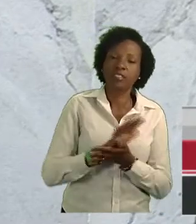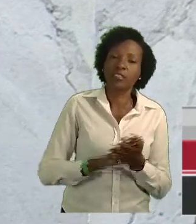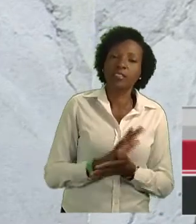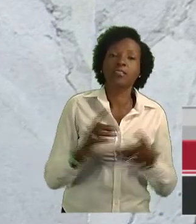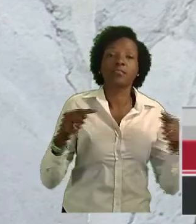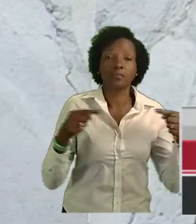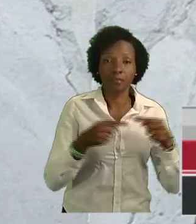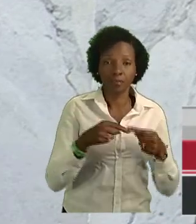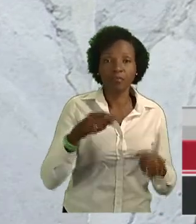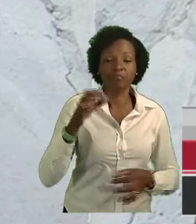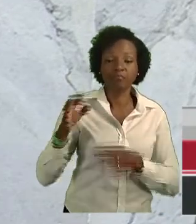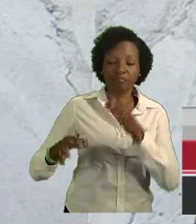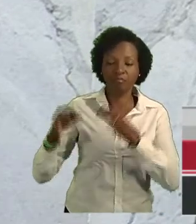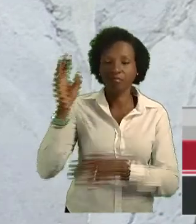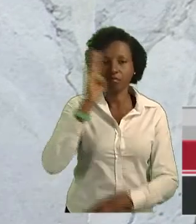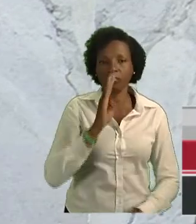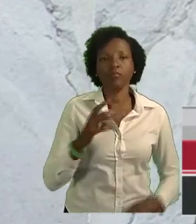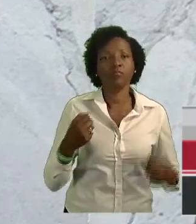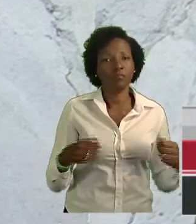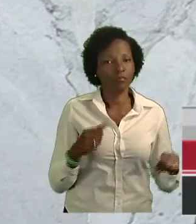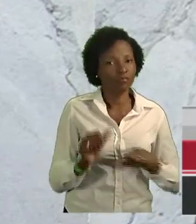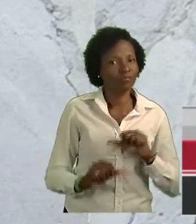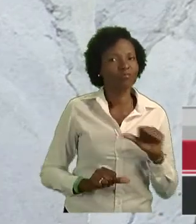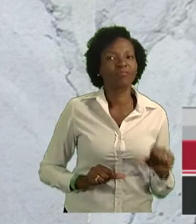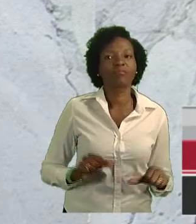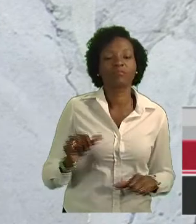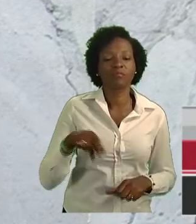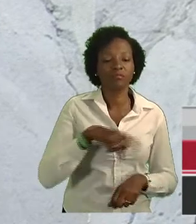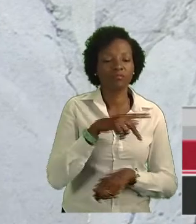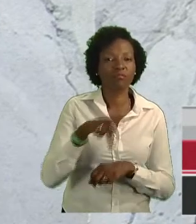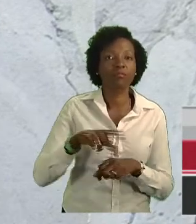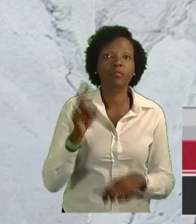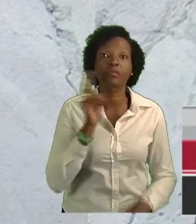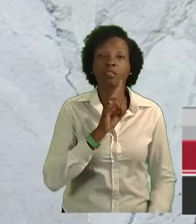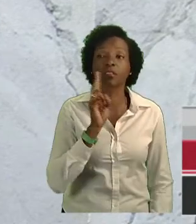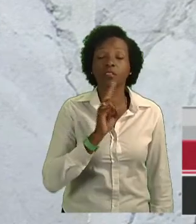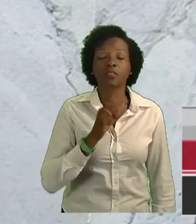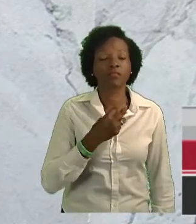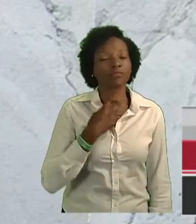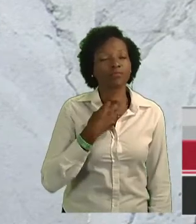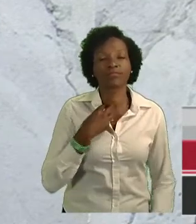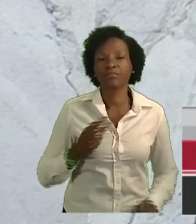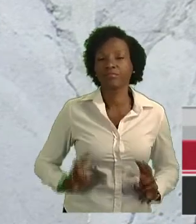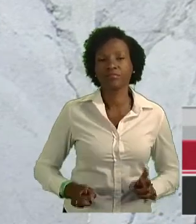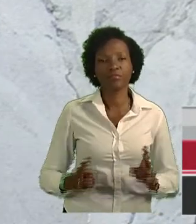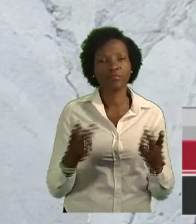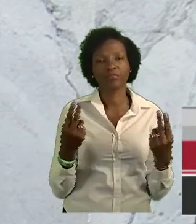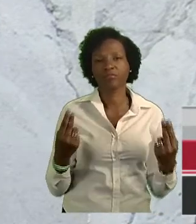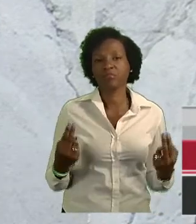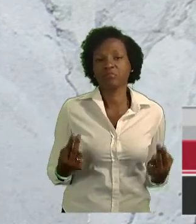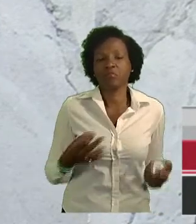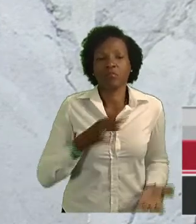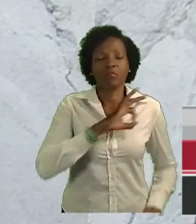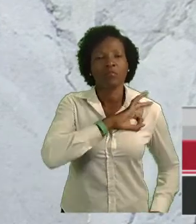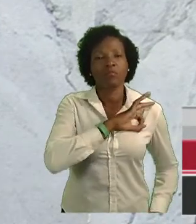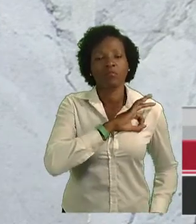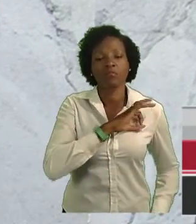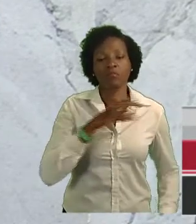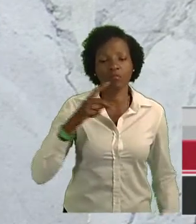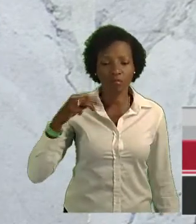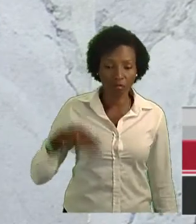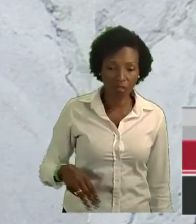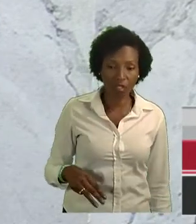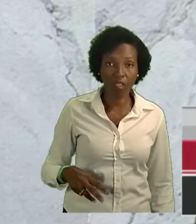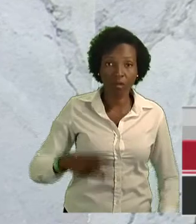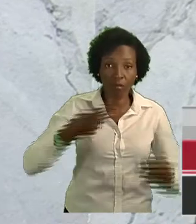brasileira nós temos que mudar esse país urgentemente nós não podemos continuar assim o policial militar com traumas psicológicos